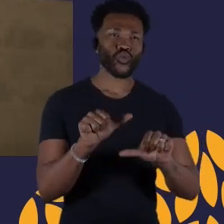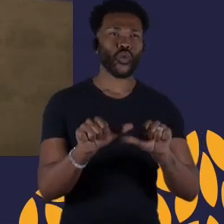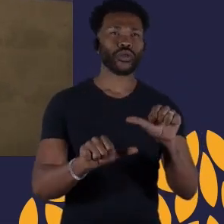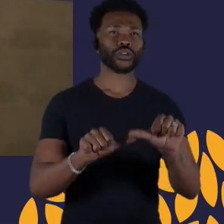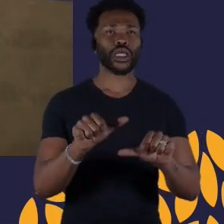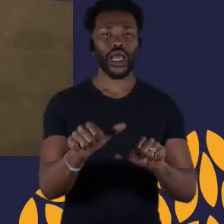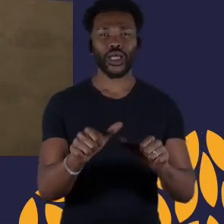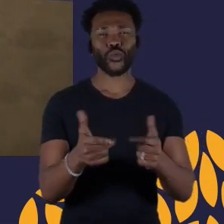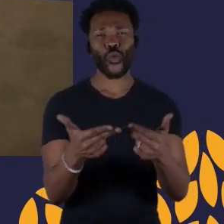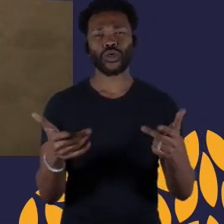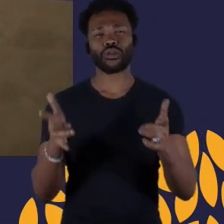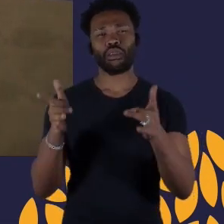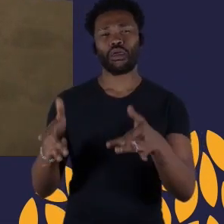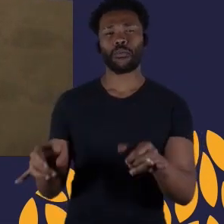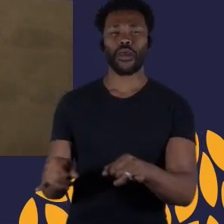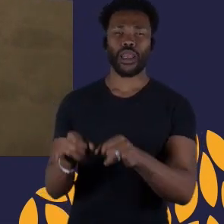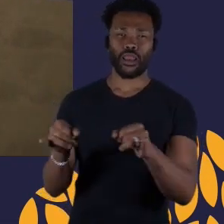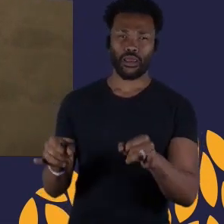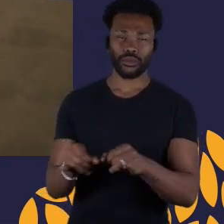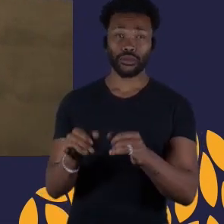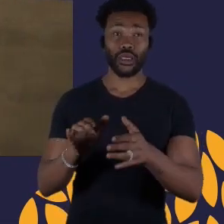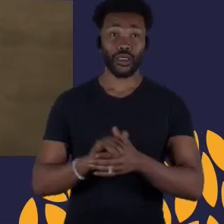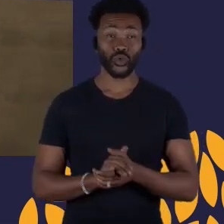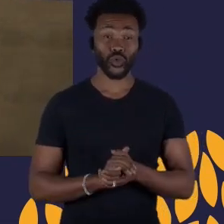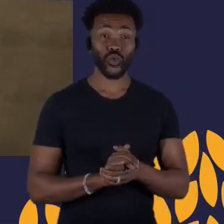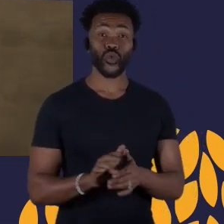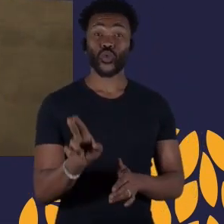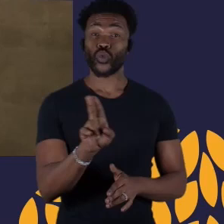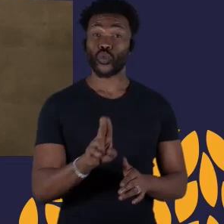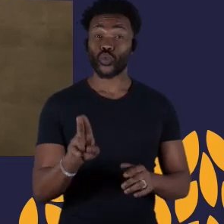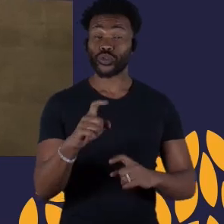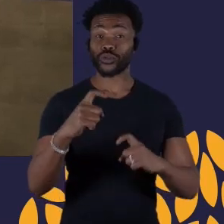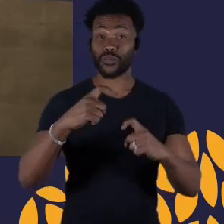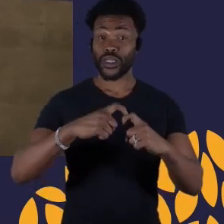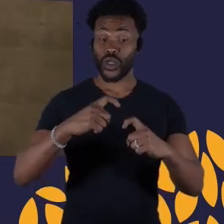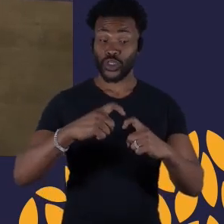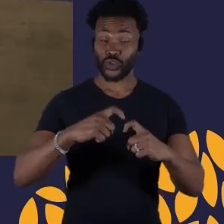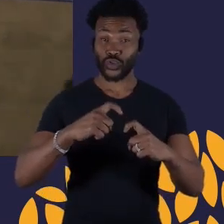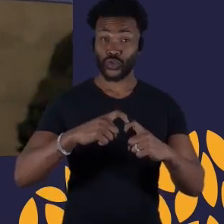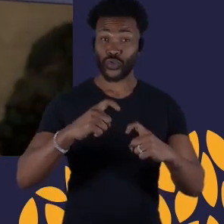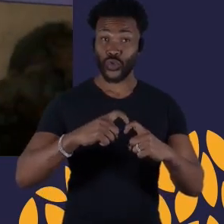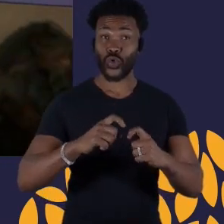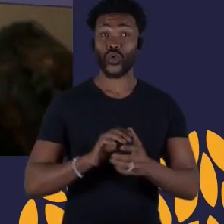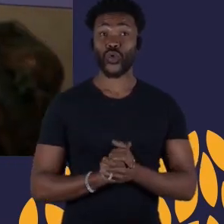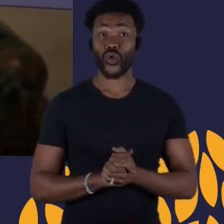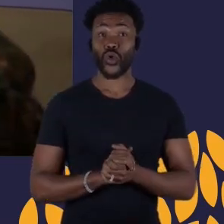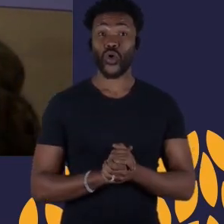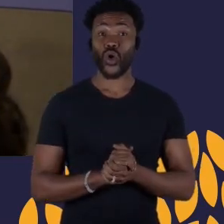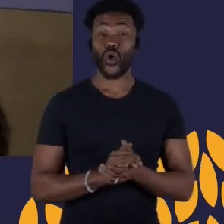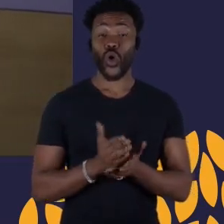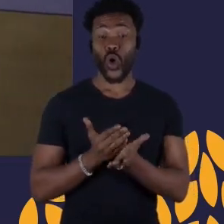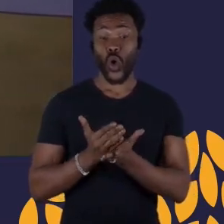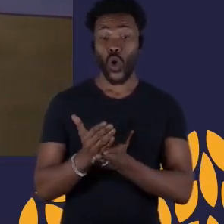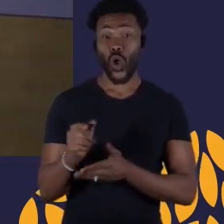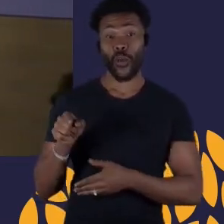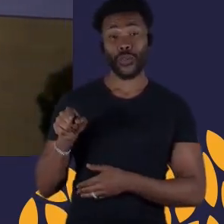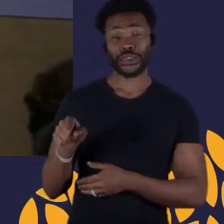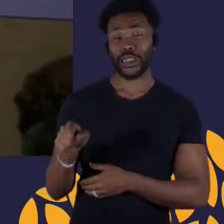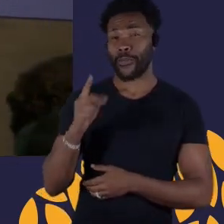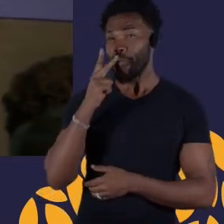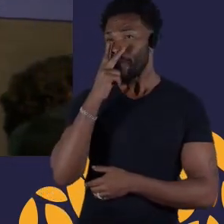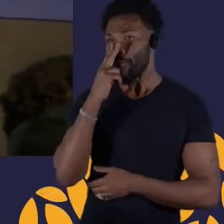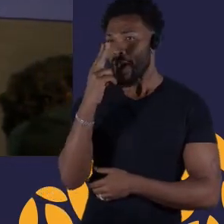muito banalizada. E o uso médico está começando a ser uma coisa que eu